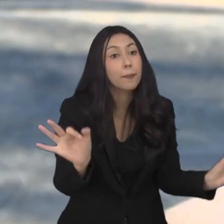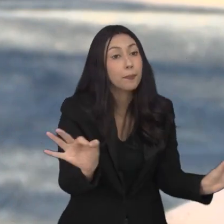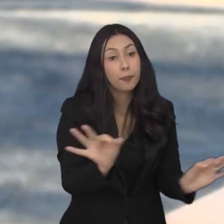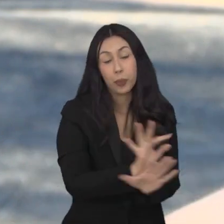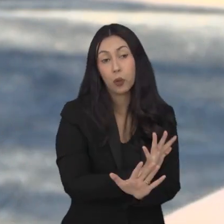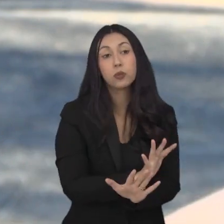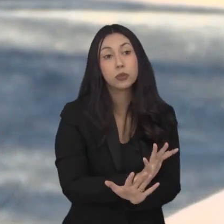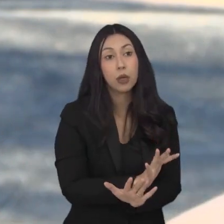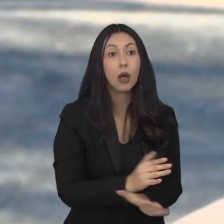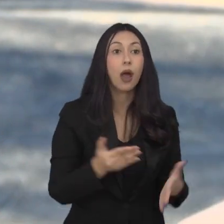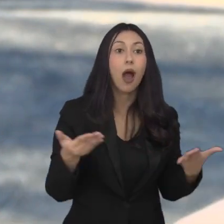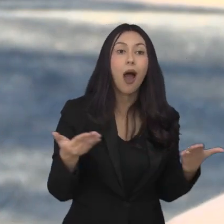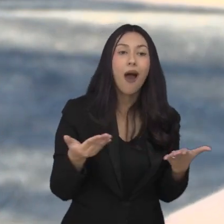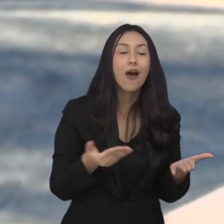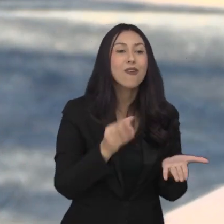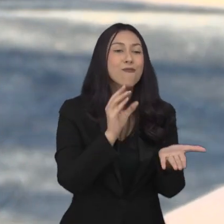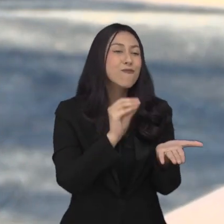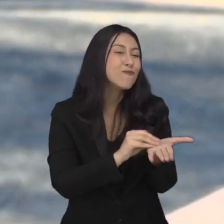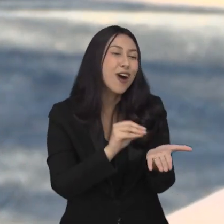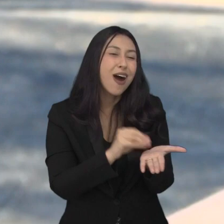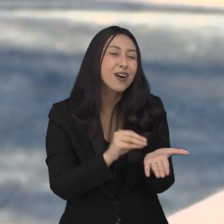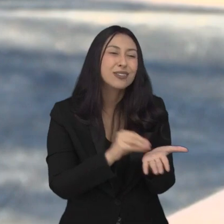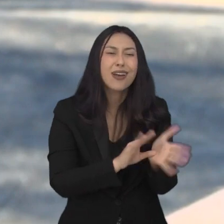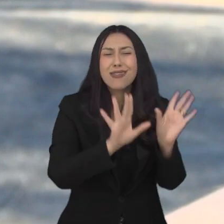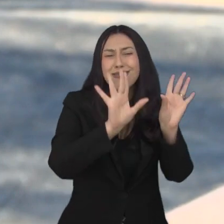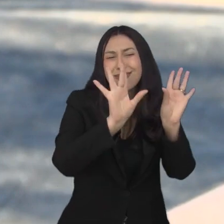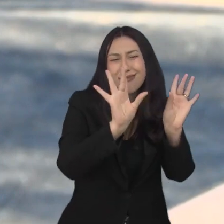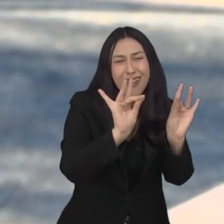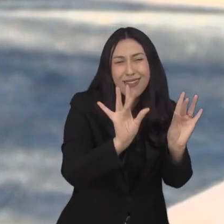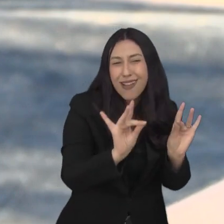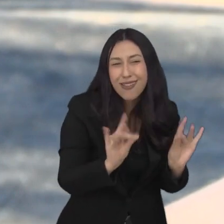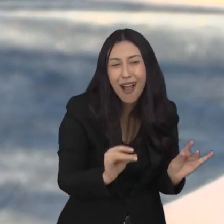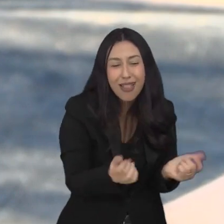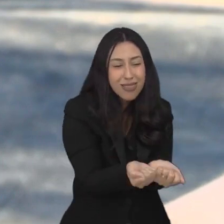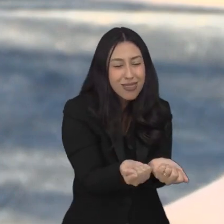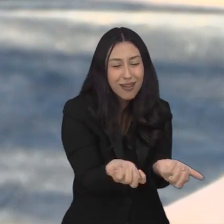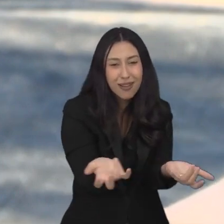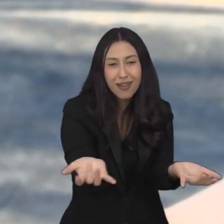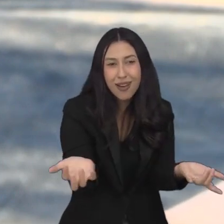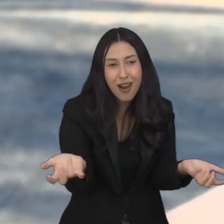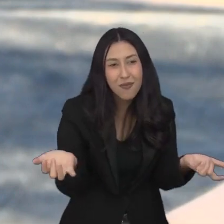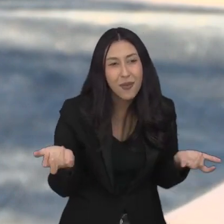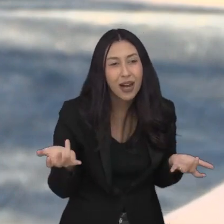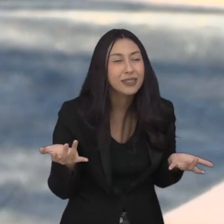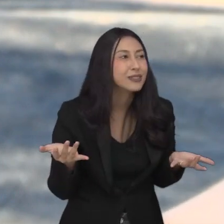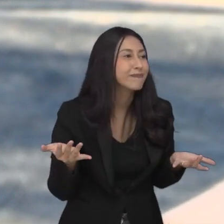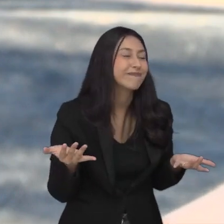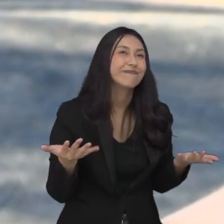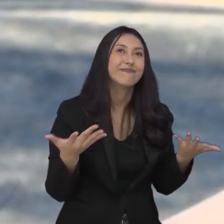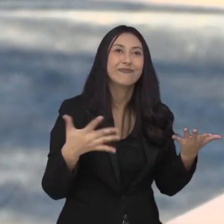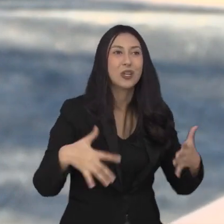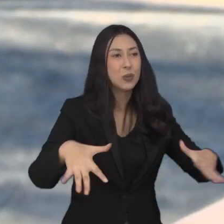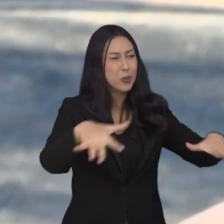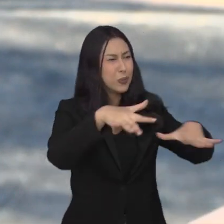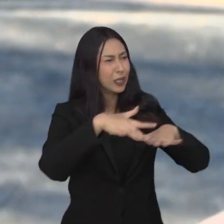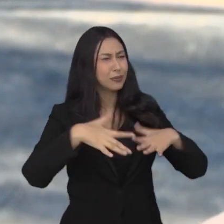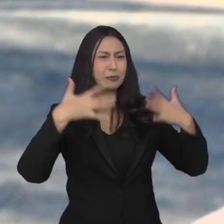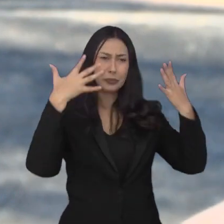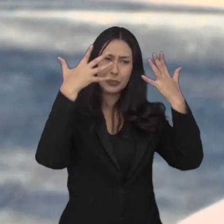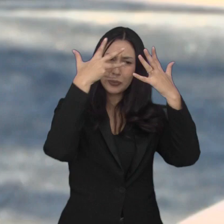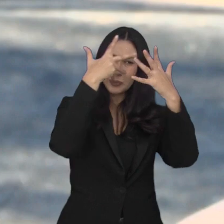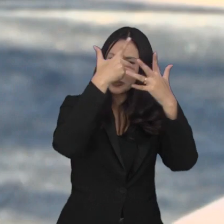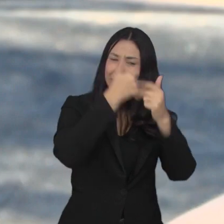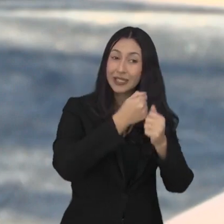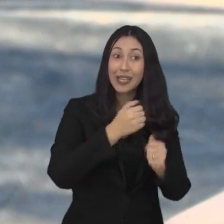também está contemplada e agora falta os arremates, né? O gramado para deixar a área